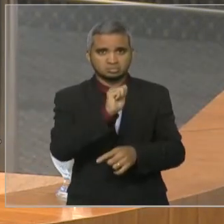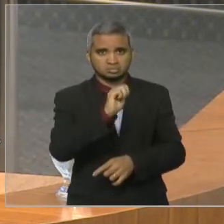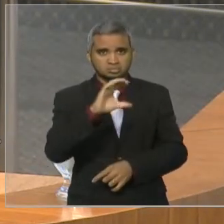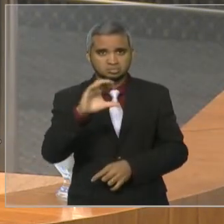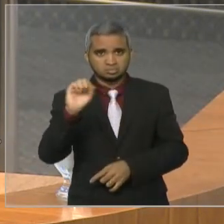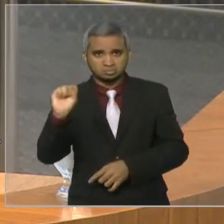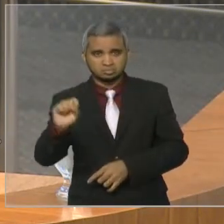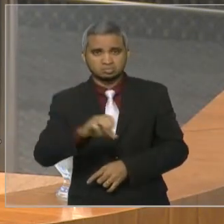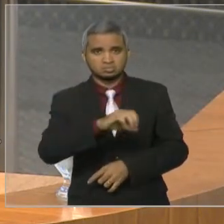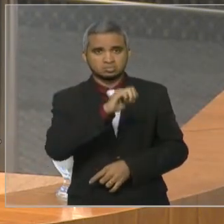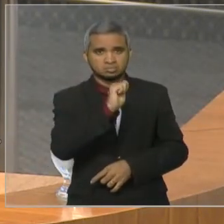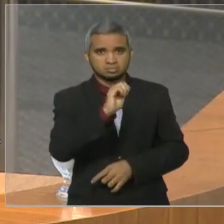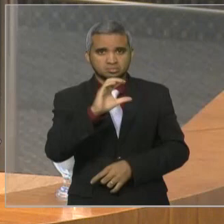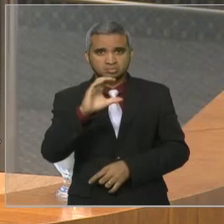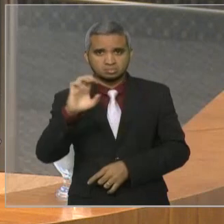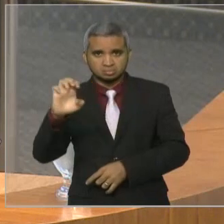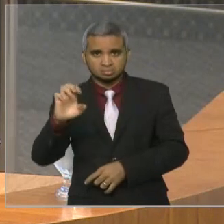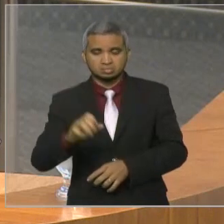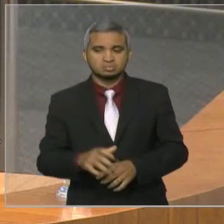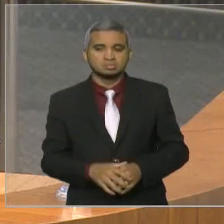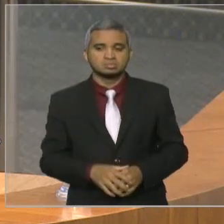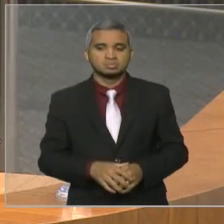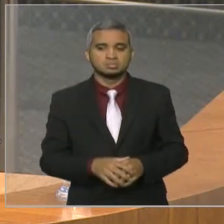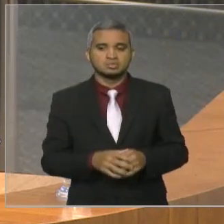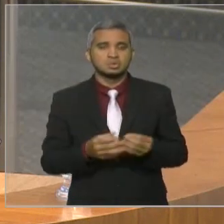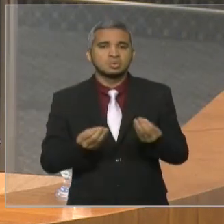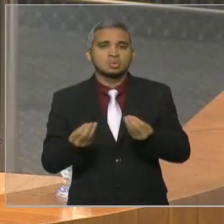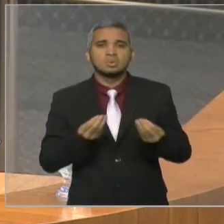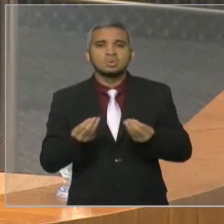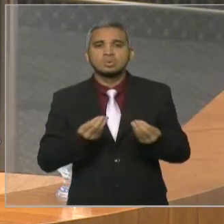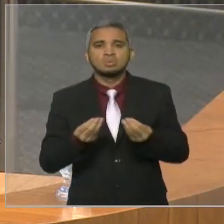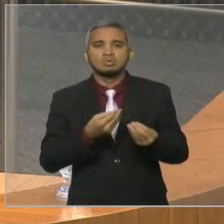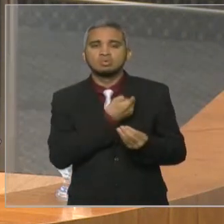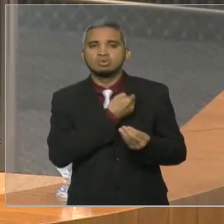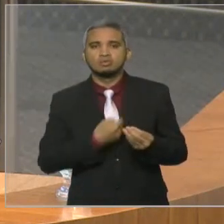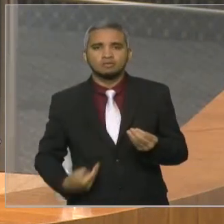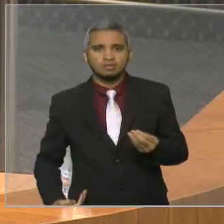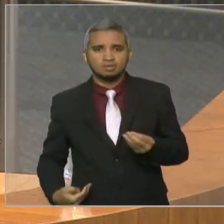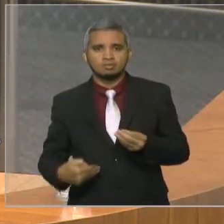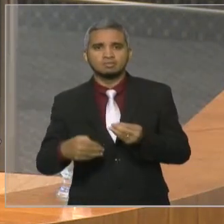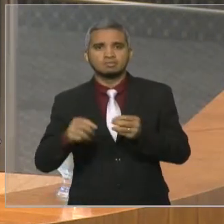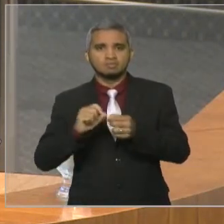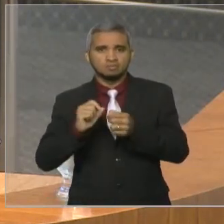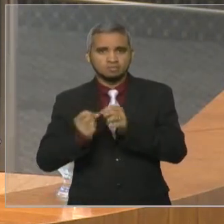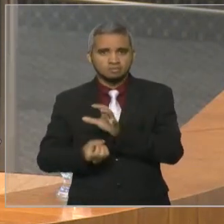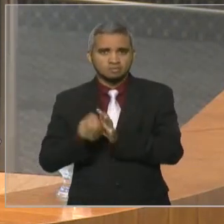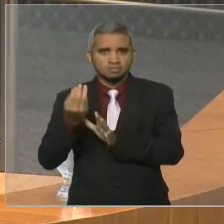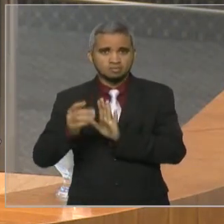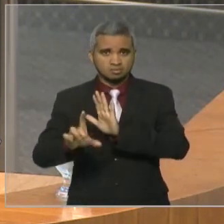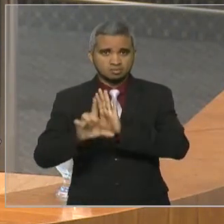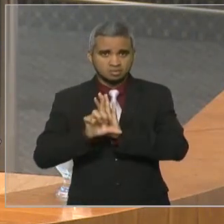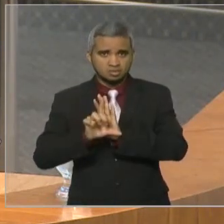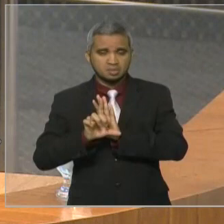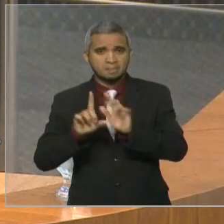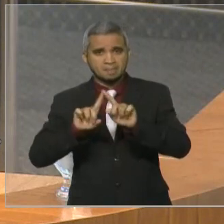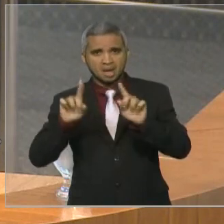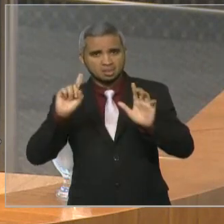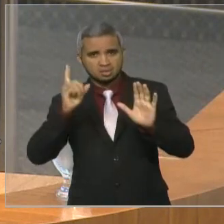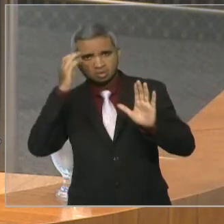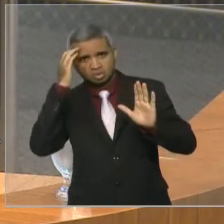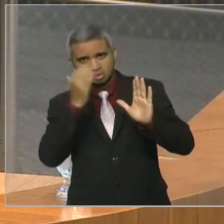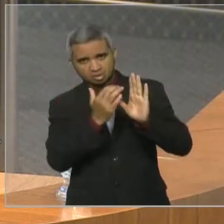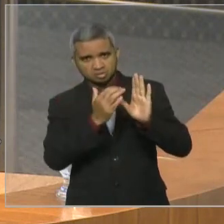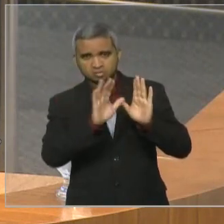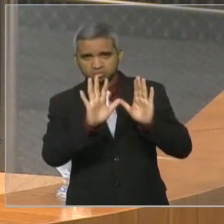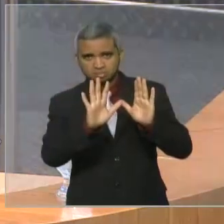lei para que ele possa fazer o cofinanciamento e não iria cumprir? Claro que vai cumprir. Ocorre que muitos municípios fizeram suas